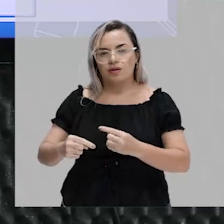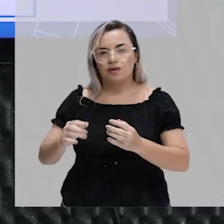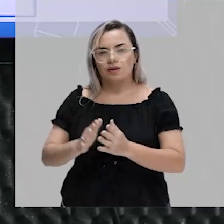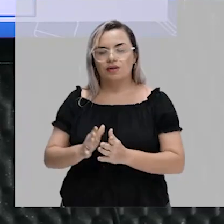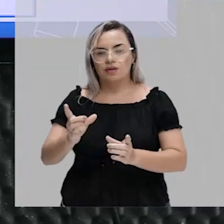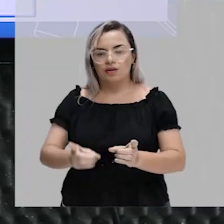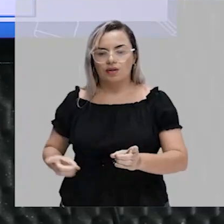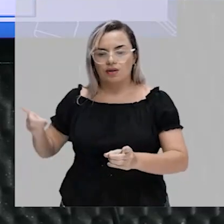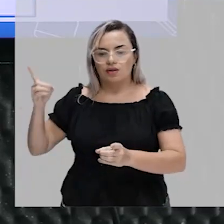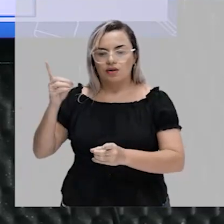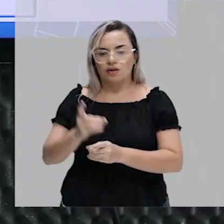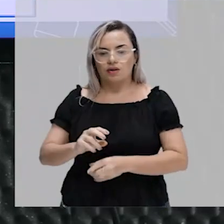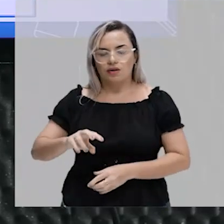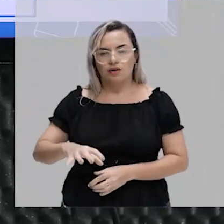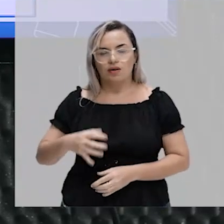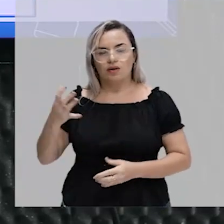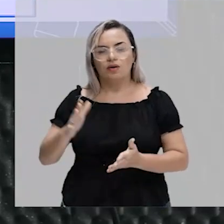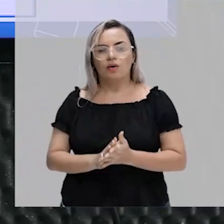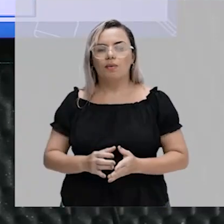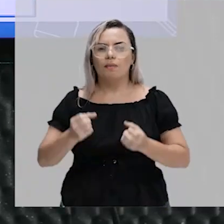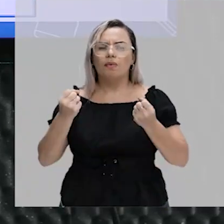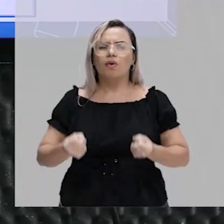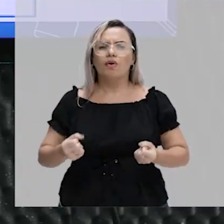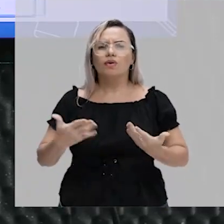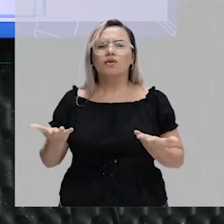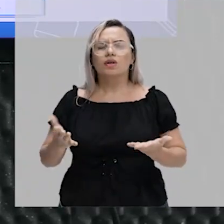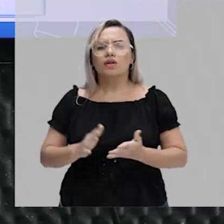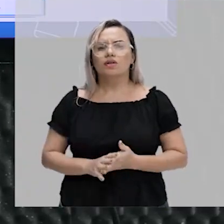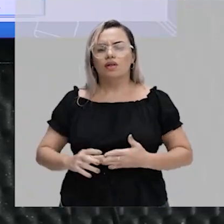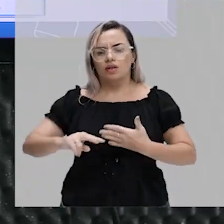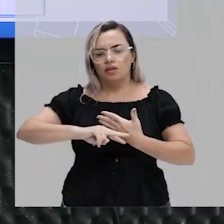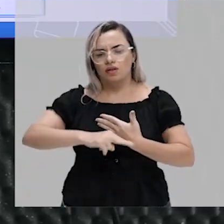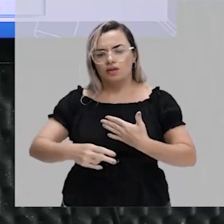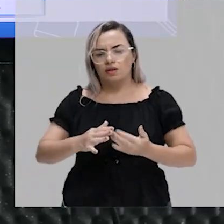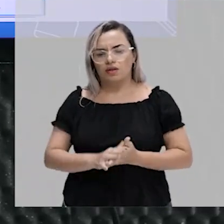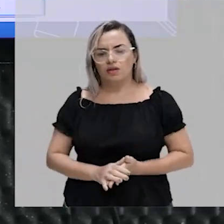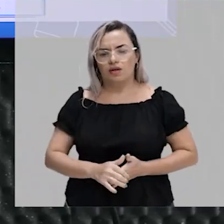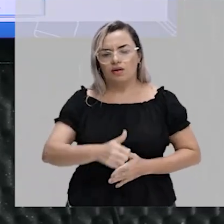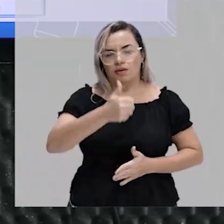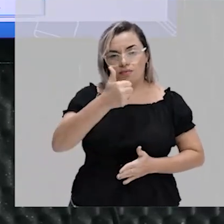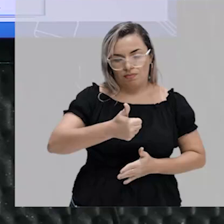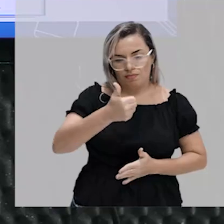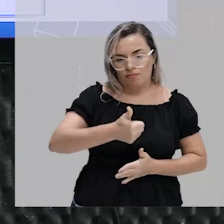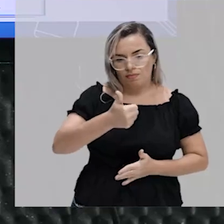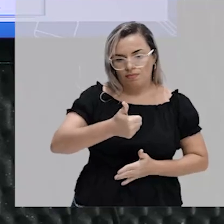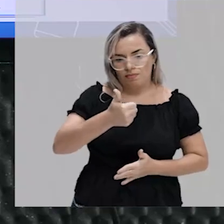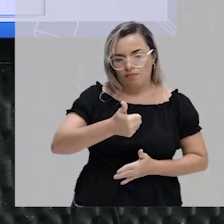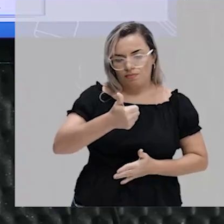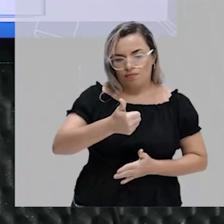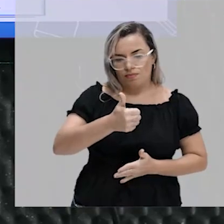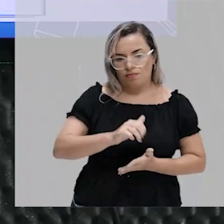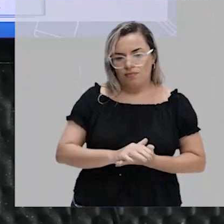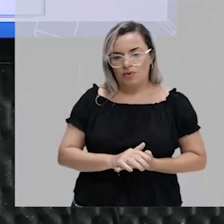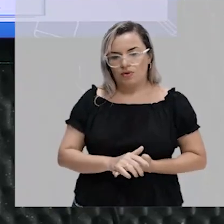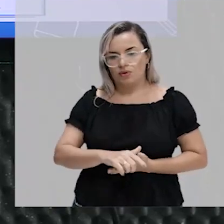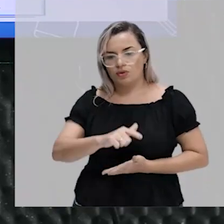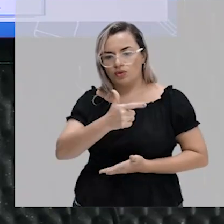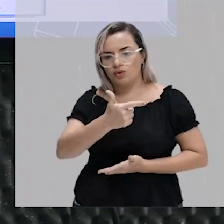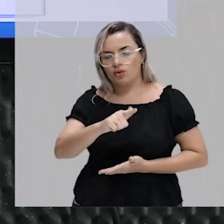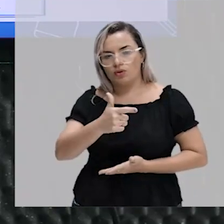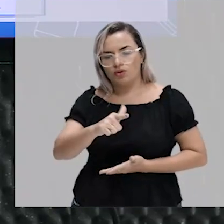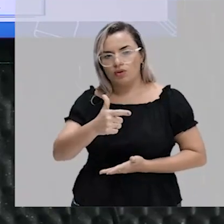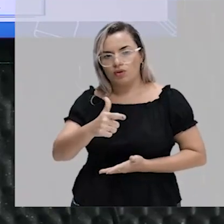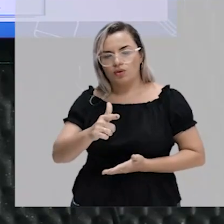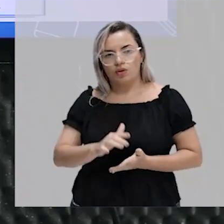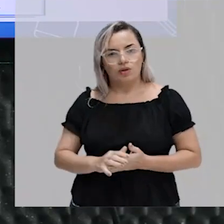que vai acontecer? Nós temos duas possibilidades. A primeira possibilidade é que esses indivíduos não terão mais condições